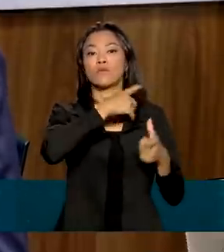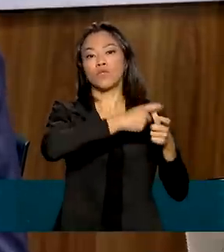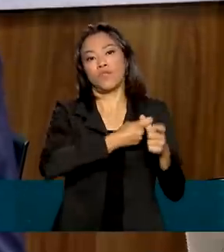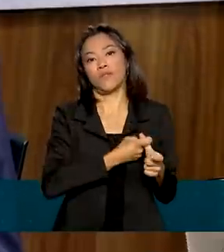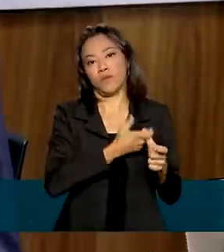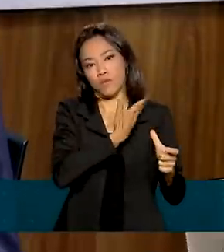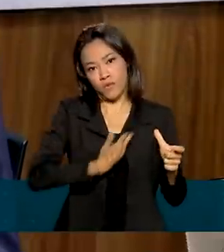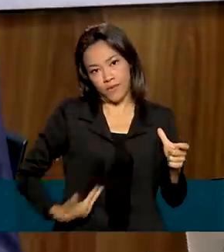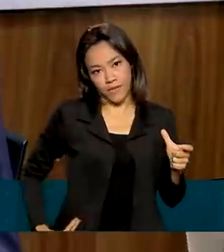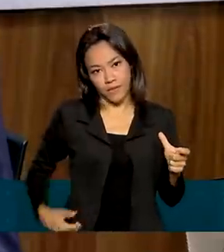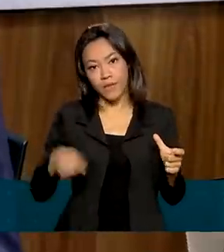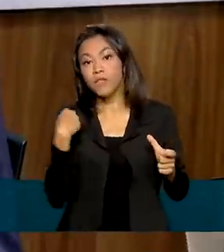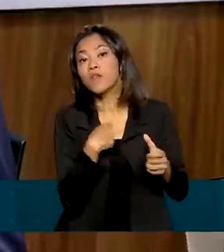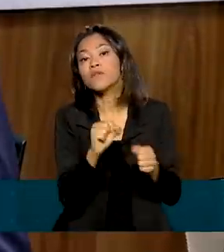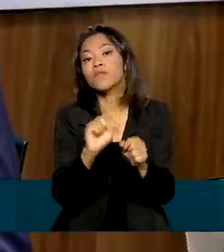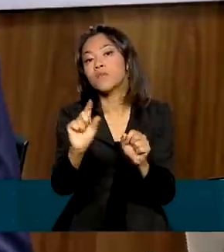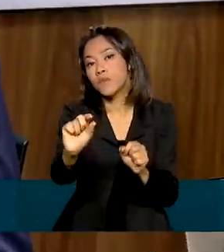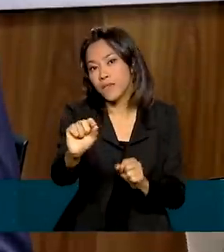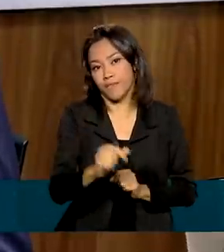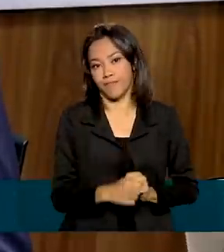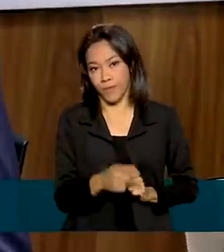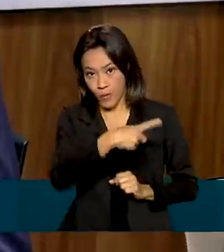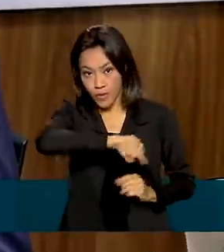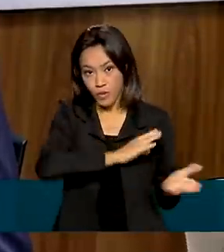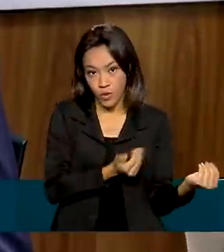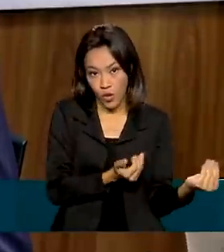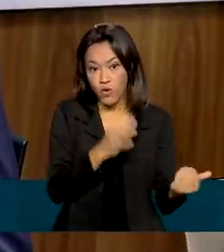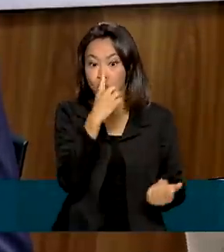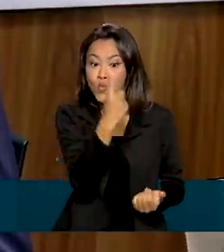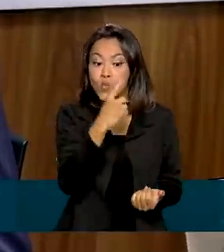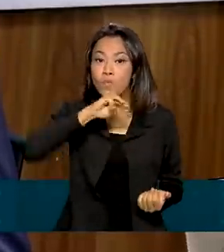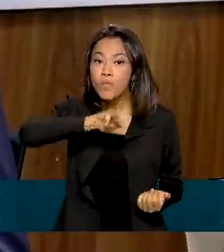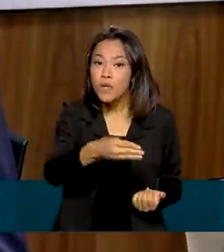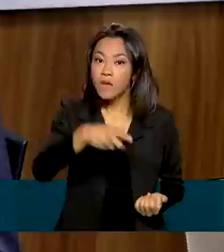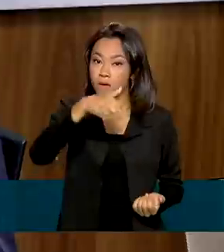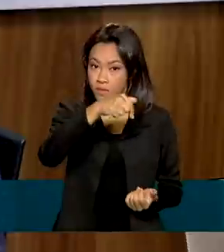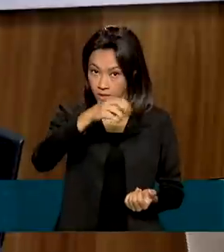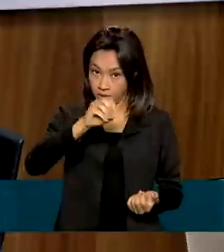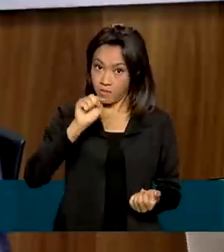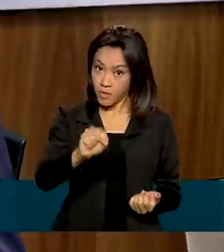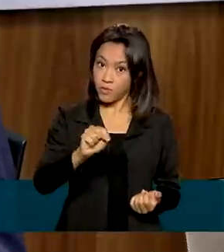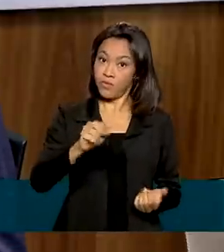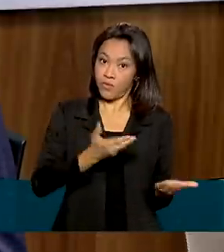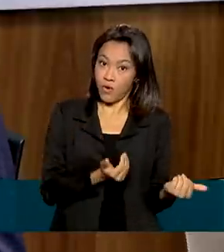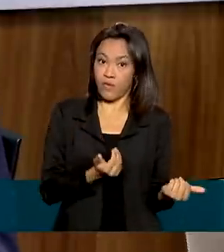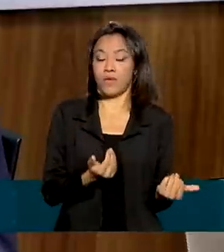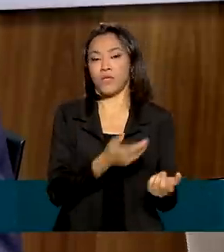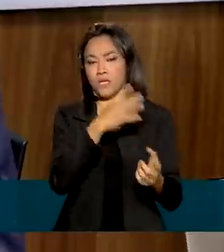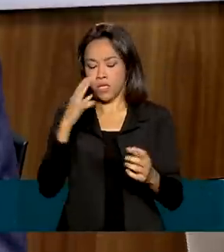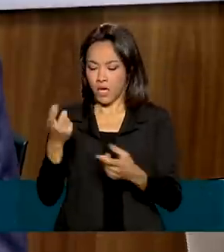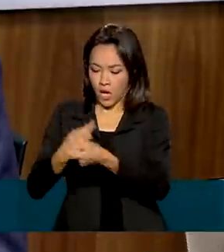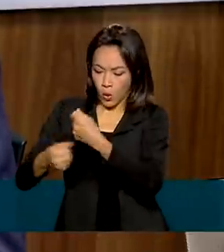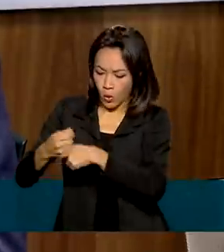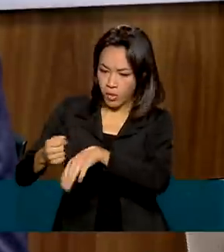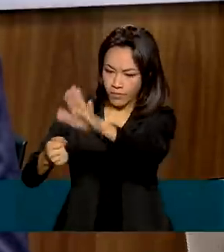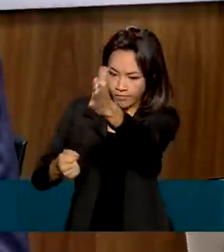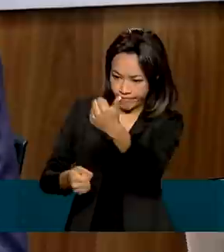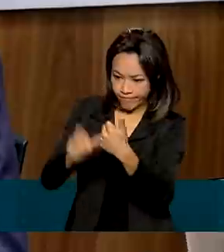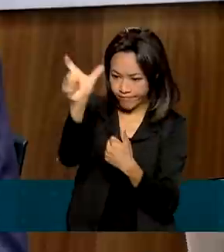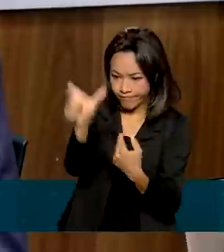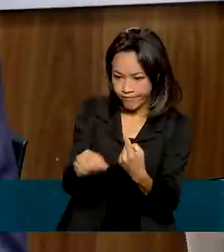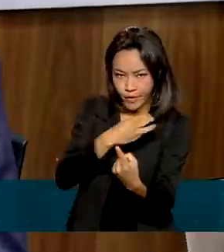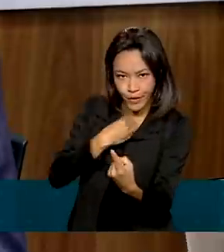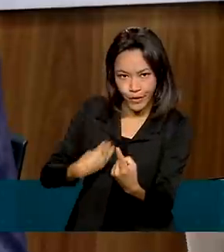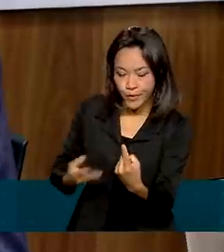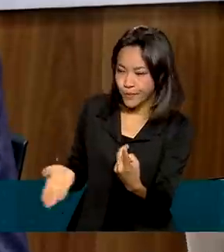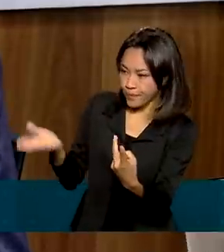então que nós resolvemos fazer com essa garotada 1 milhão e 700 mil jovens junto a economia junto ao Ministro Milton que